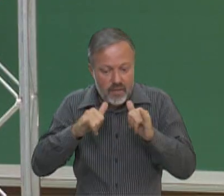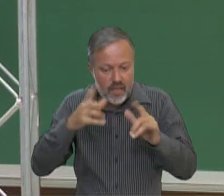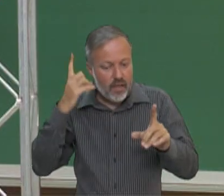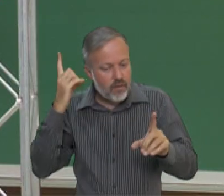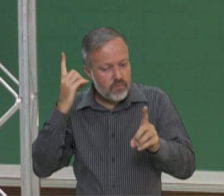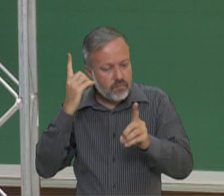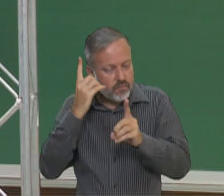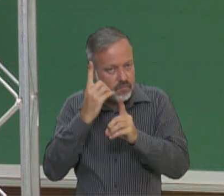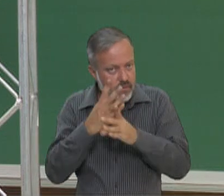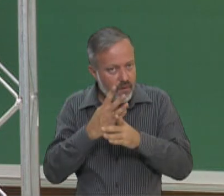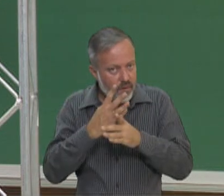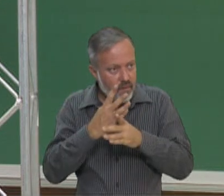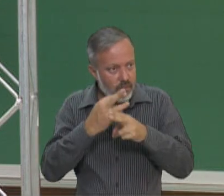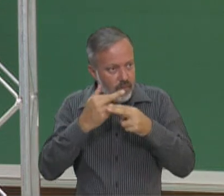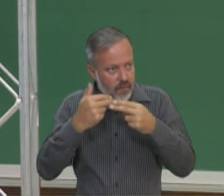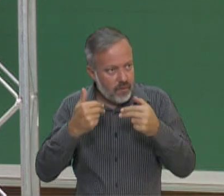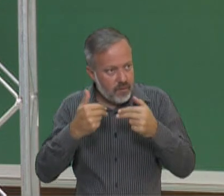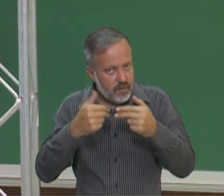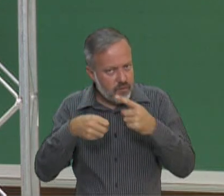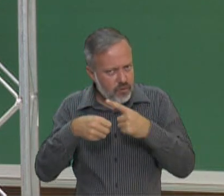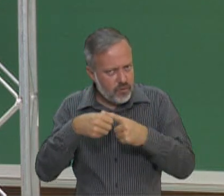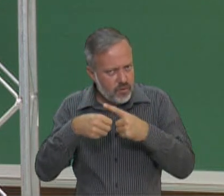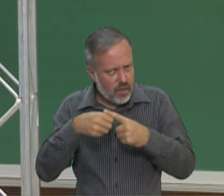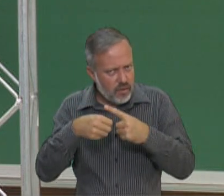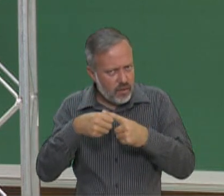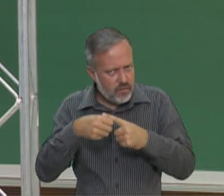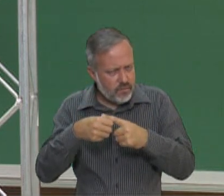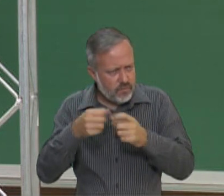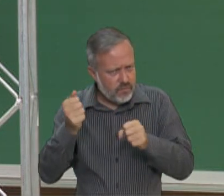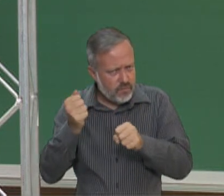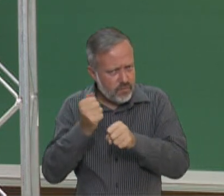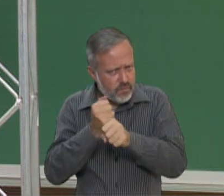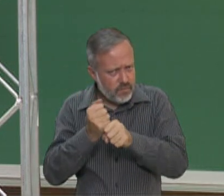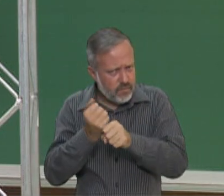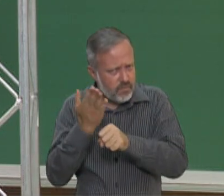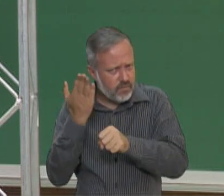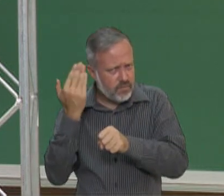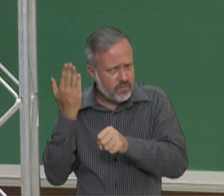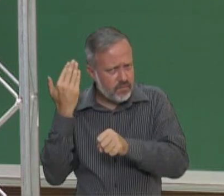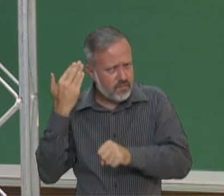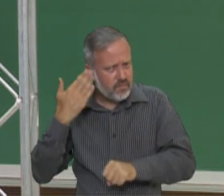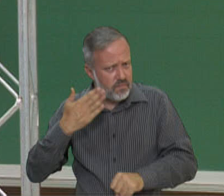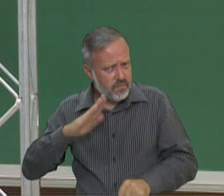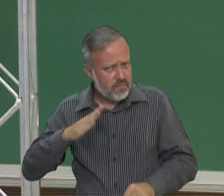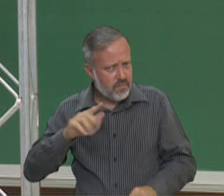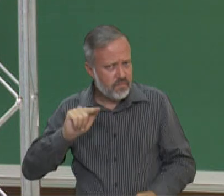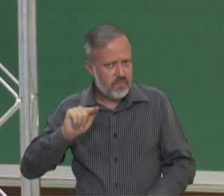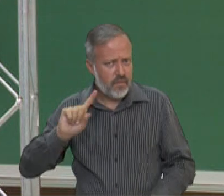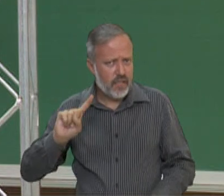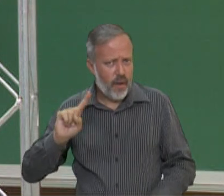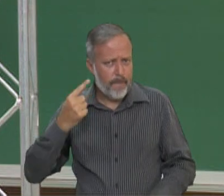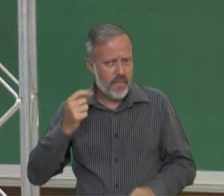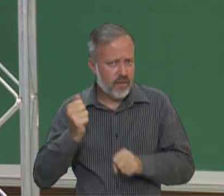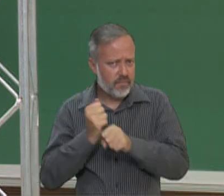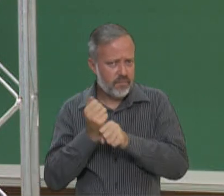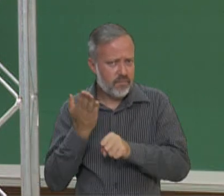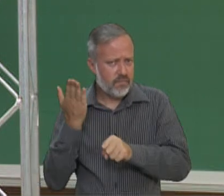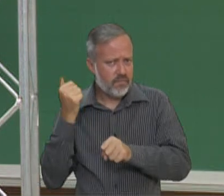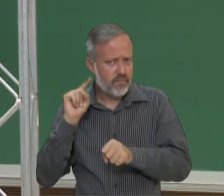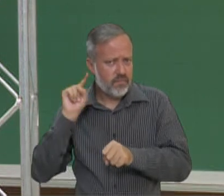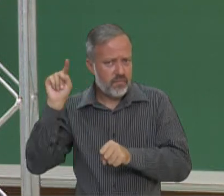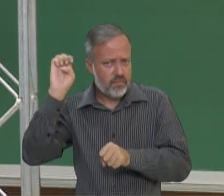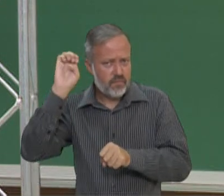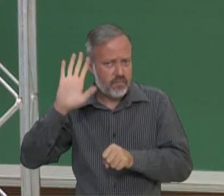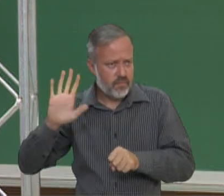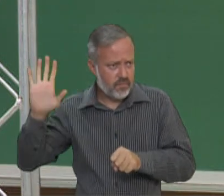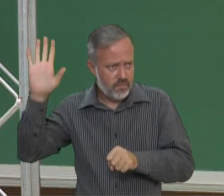encontrou restos de uma cidade de 7000 anos na Europa, ok? Só atentando a um detalhe, a